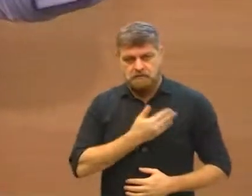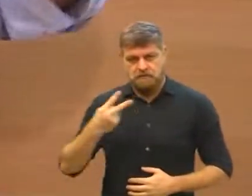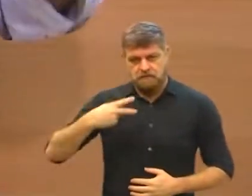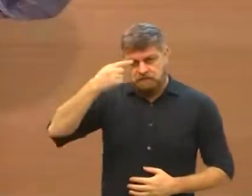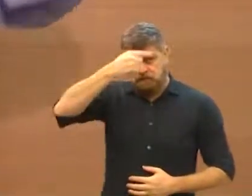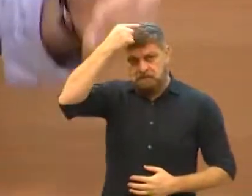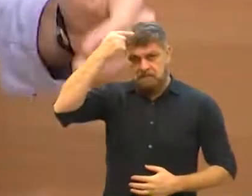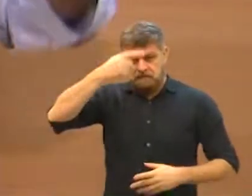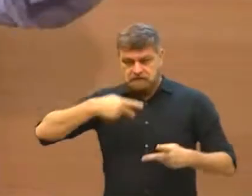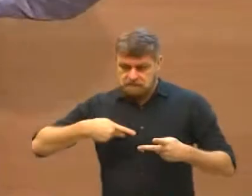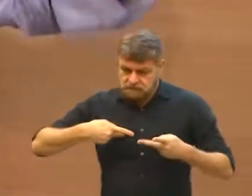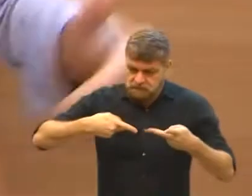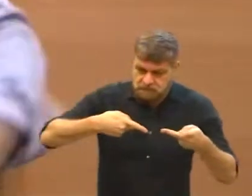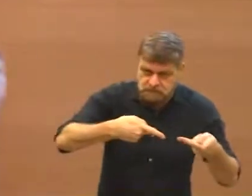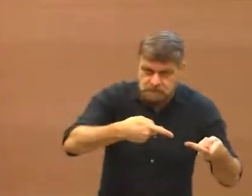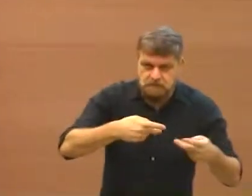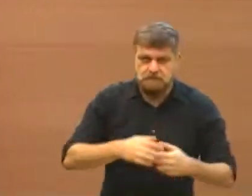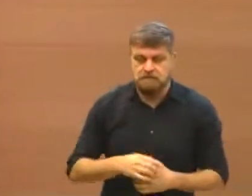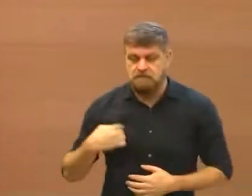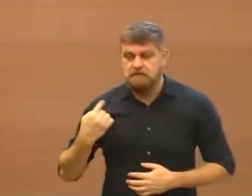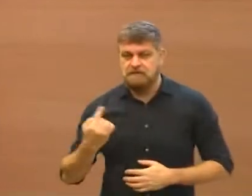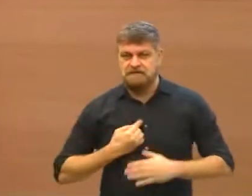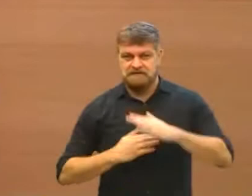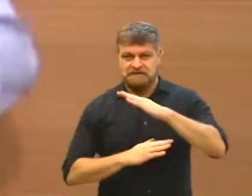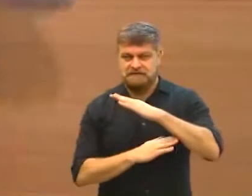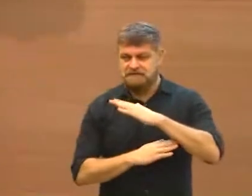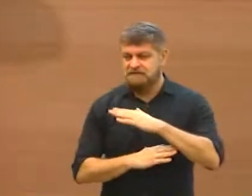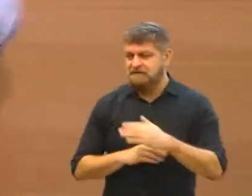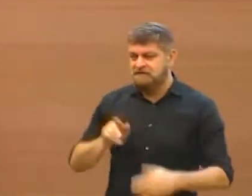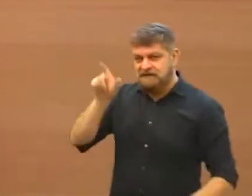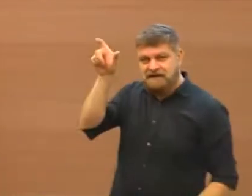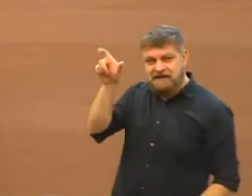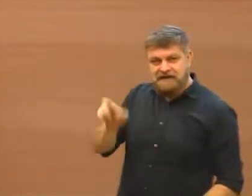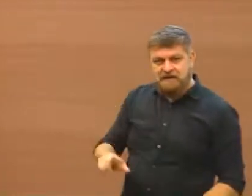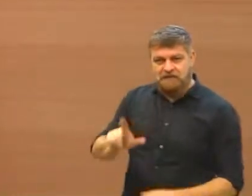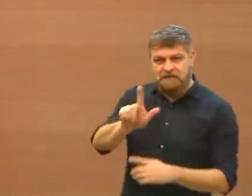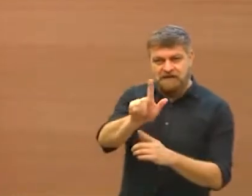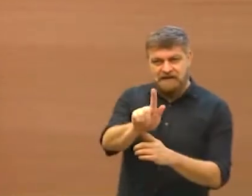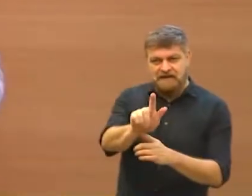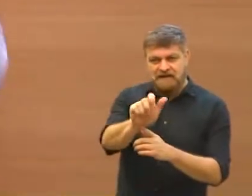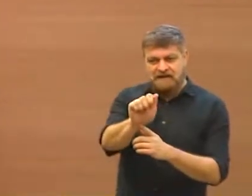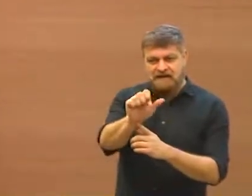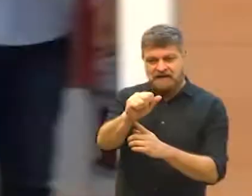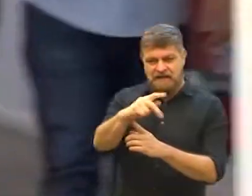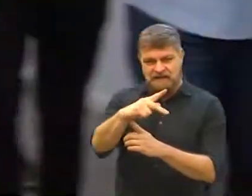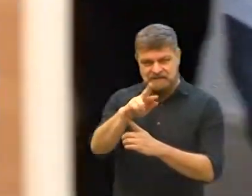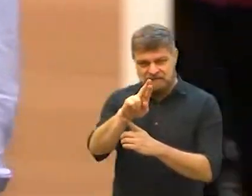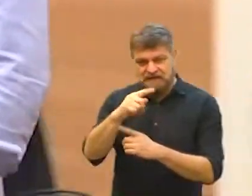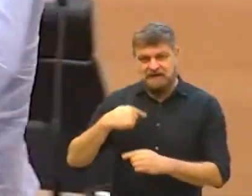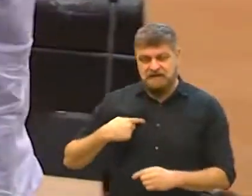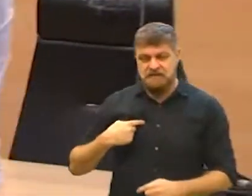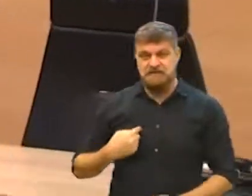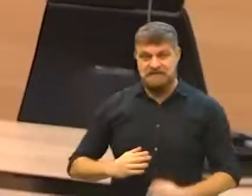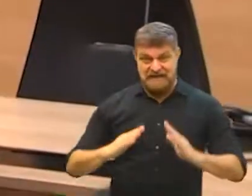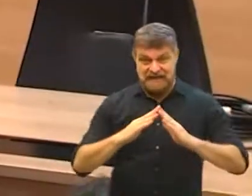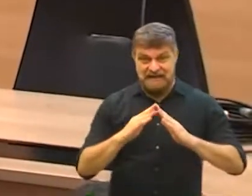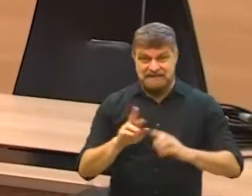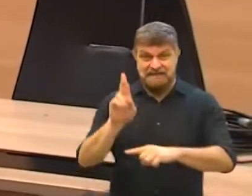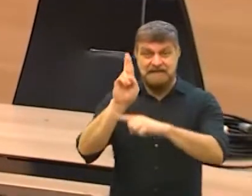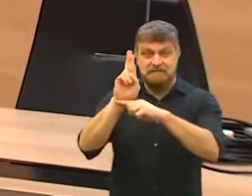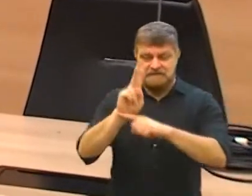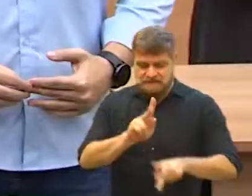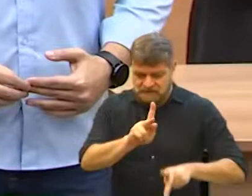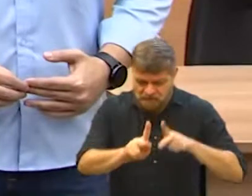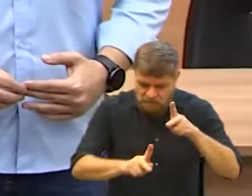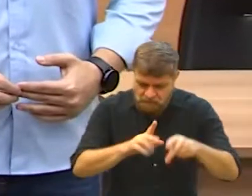nosso colega, amigo, vereador Paulo Gaspar, né, para a gente é o Gaspar, de visitar a casa que representa o